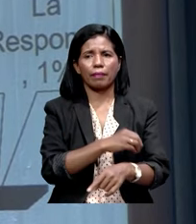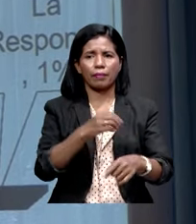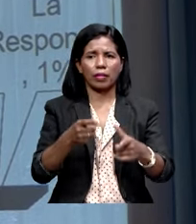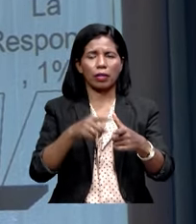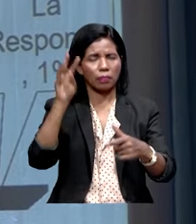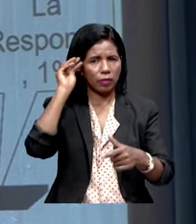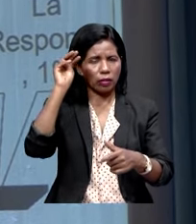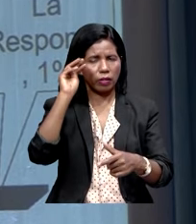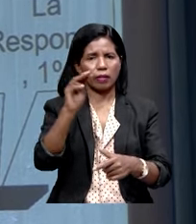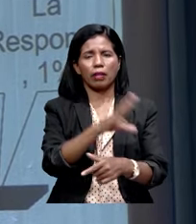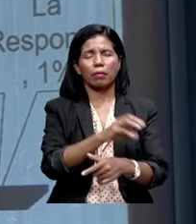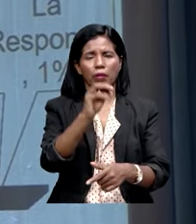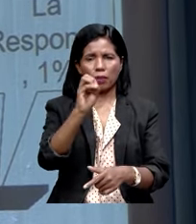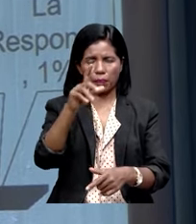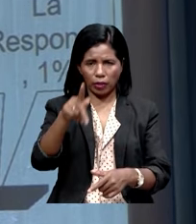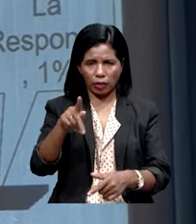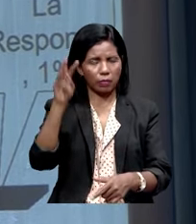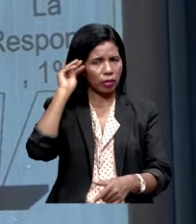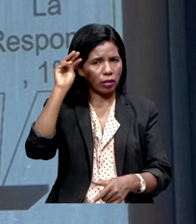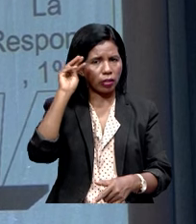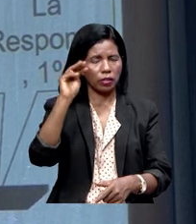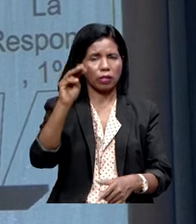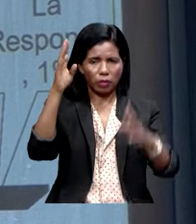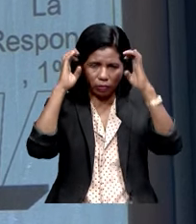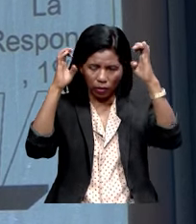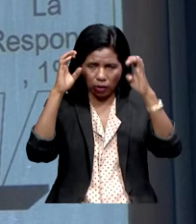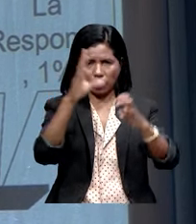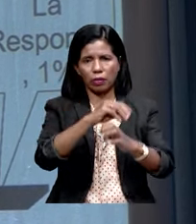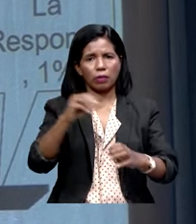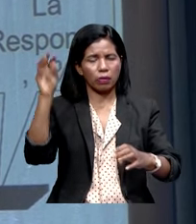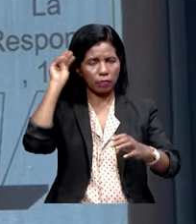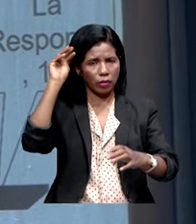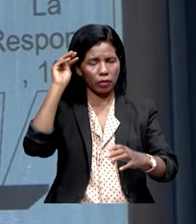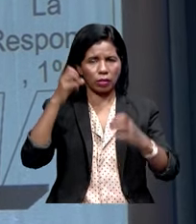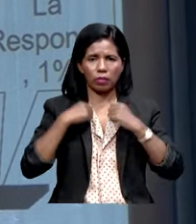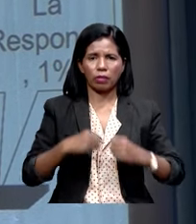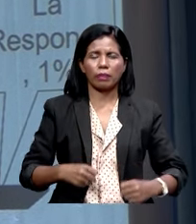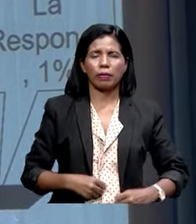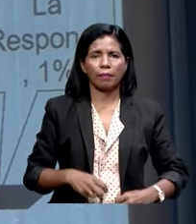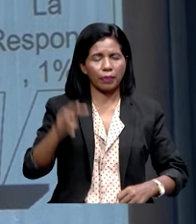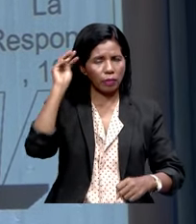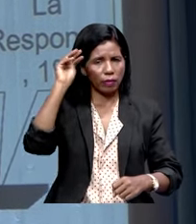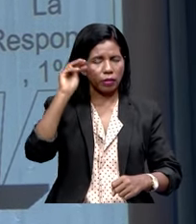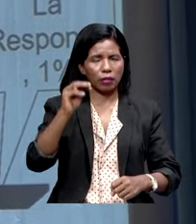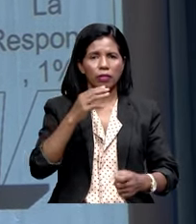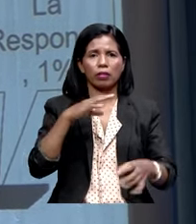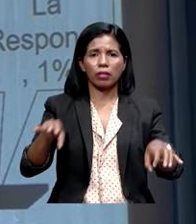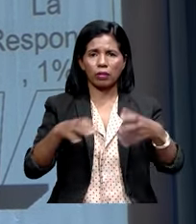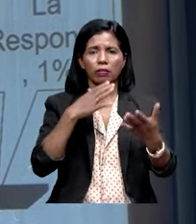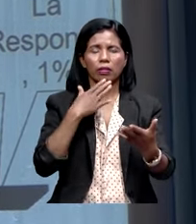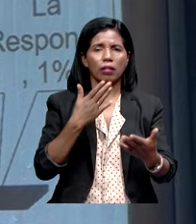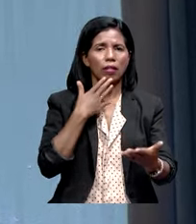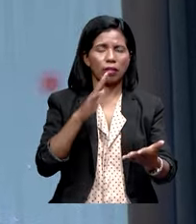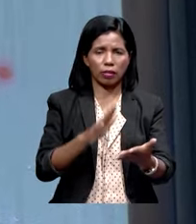Floresta, Ministério Obras Públicas, Ministério Educação, no Ministério Saúde. Ministério NB Prestação de Serviço lá do